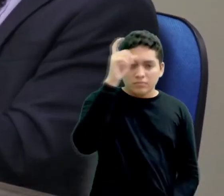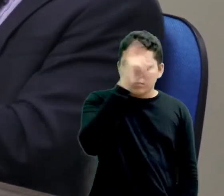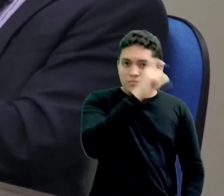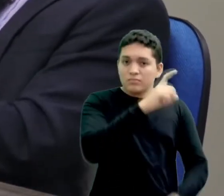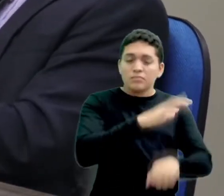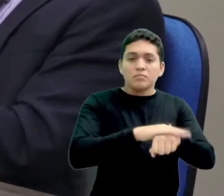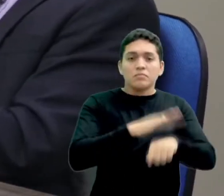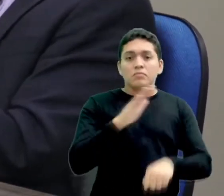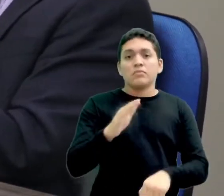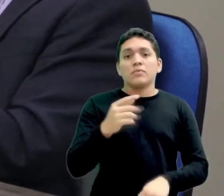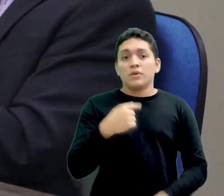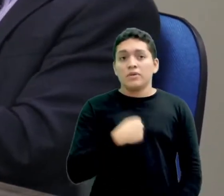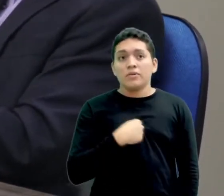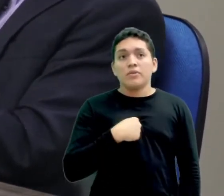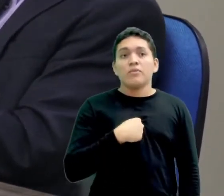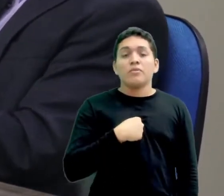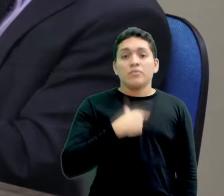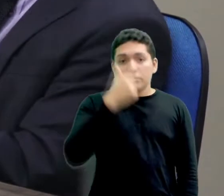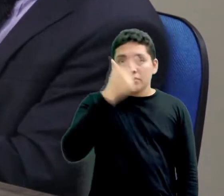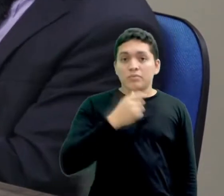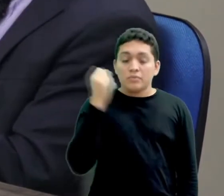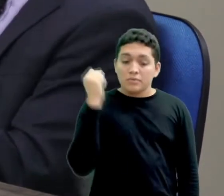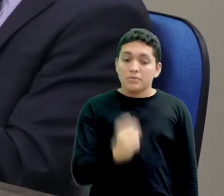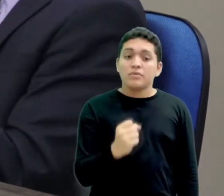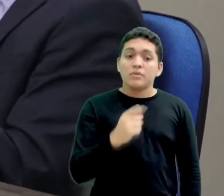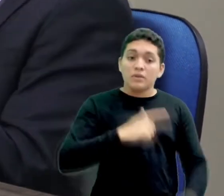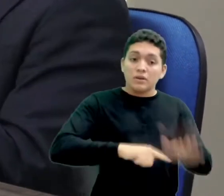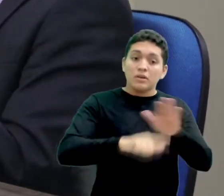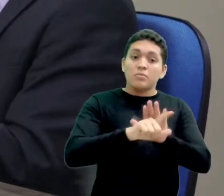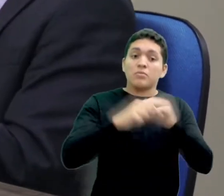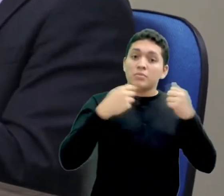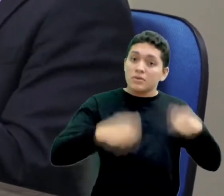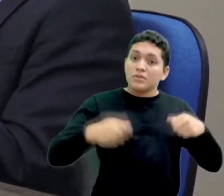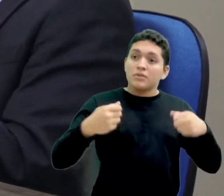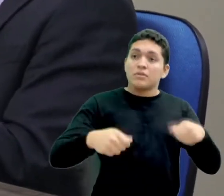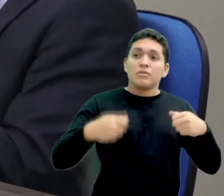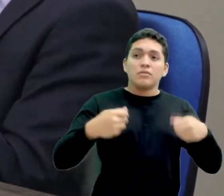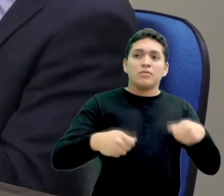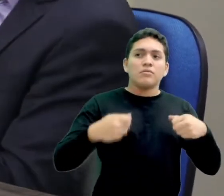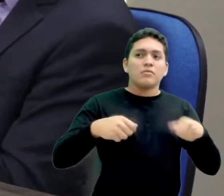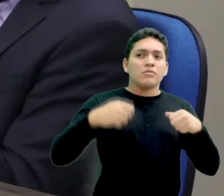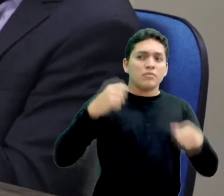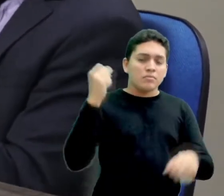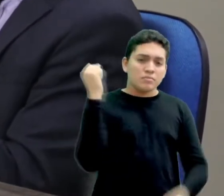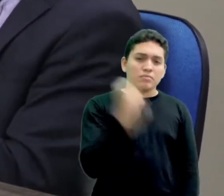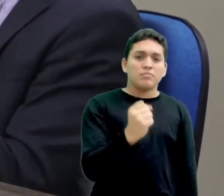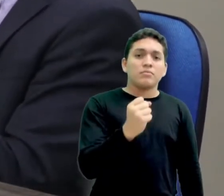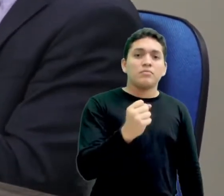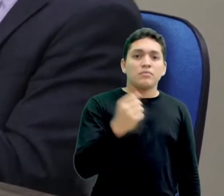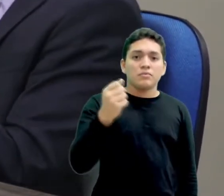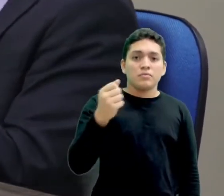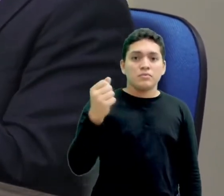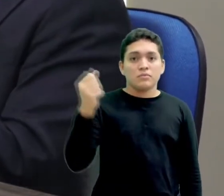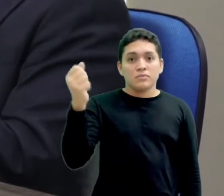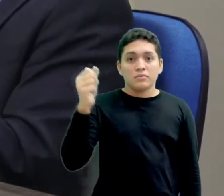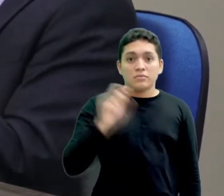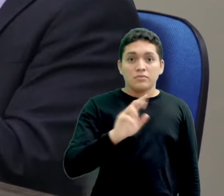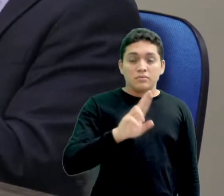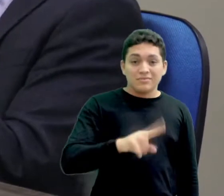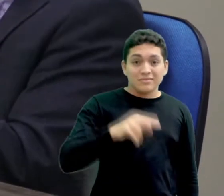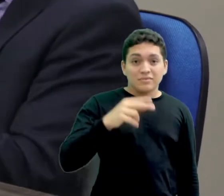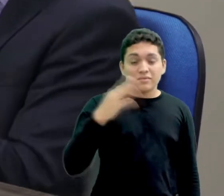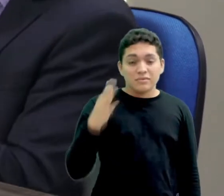imaginem, para eu me tornar um assassino, na lei eu precisava executar. Isso. Na graça, o ato de